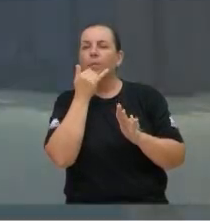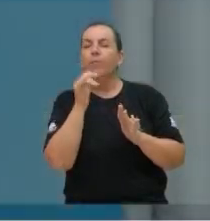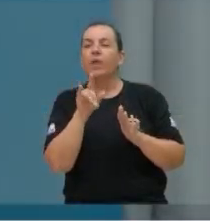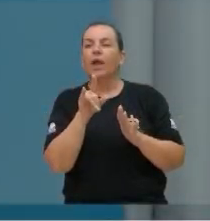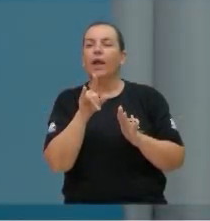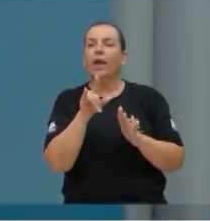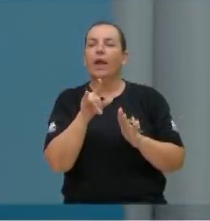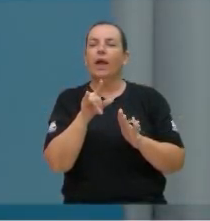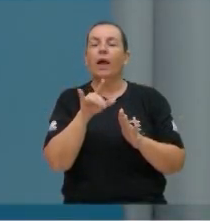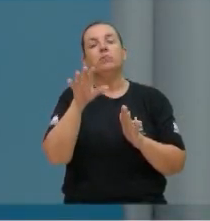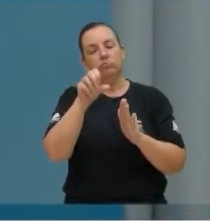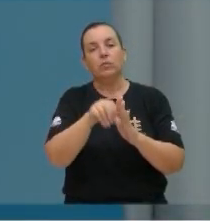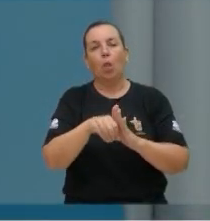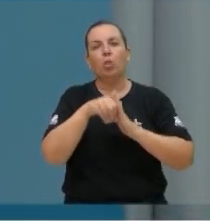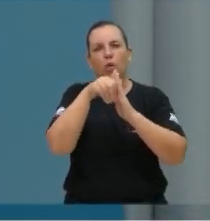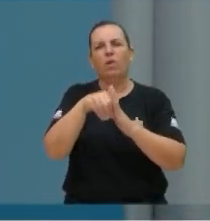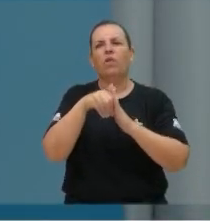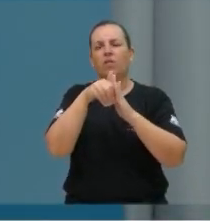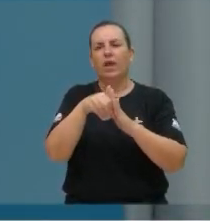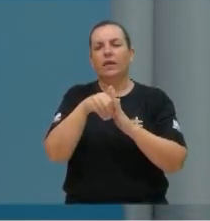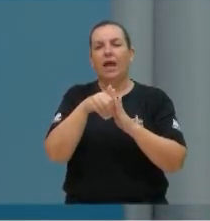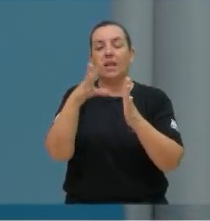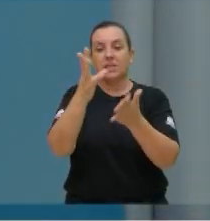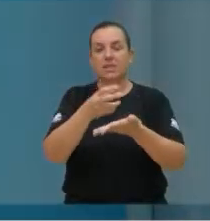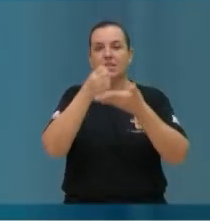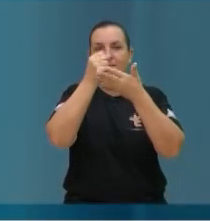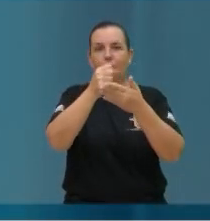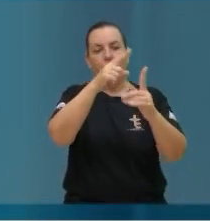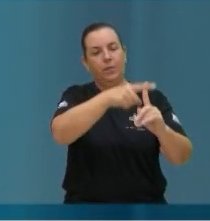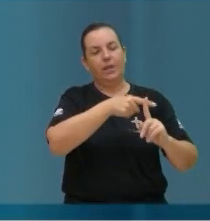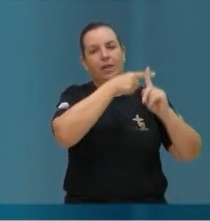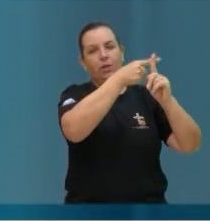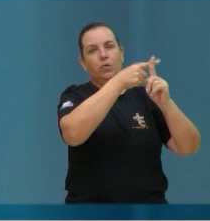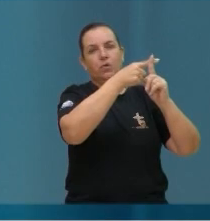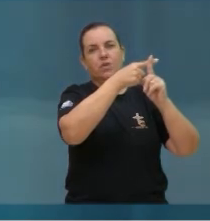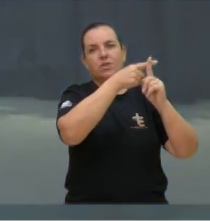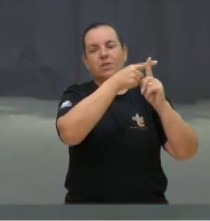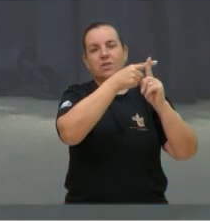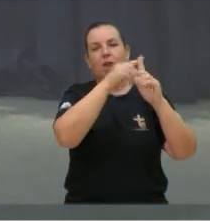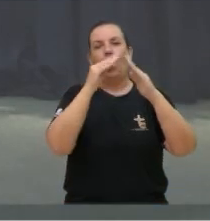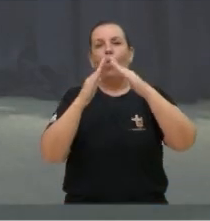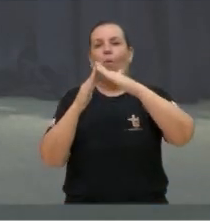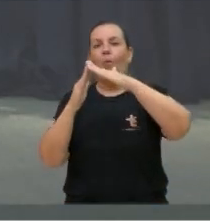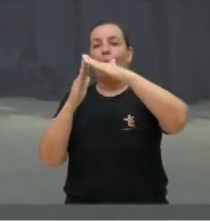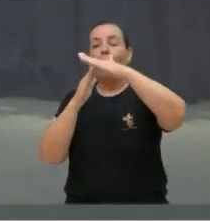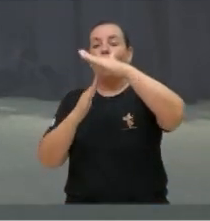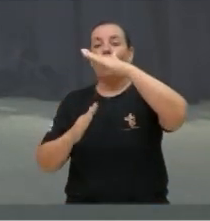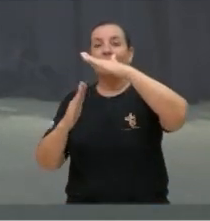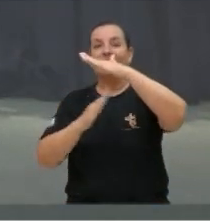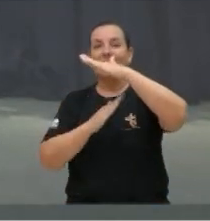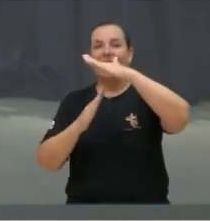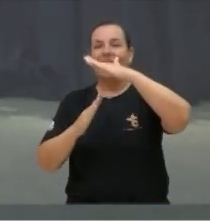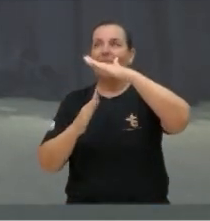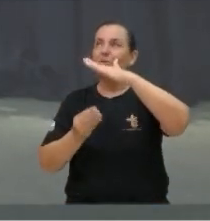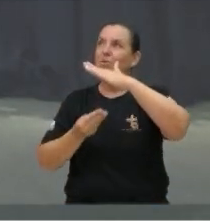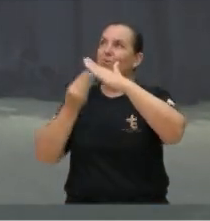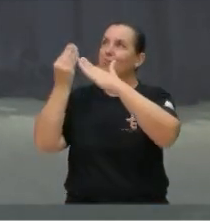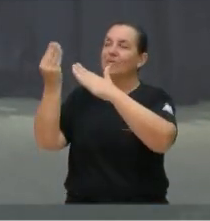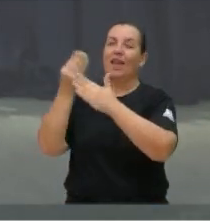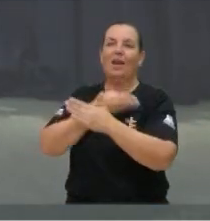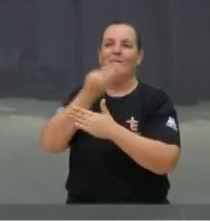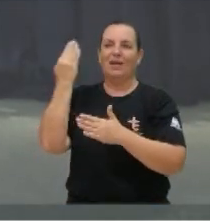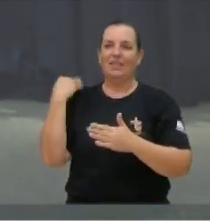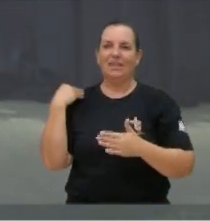pela cruz e consagrados a Nossa Senhora. Sou o Padre Dirson, então, missionário redentorista, que estou lá